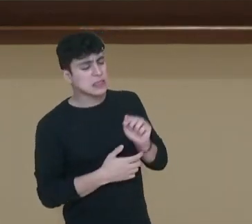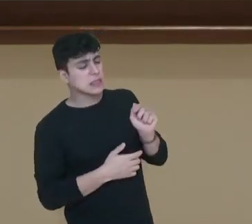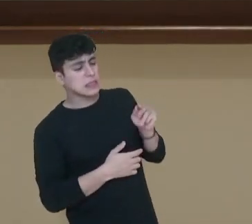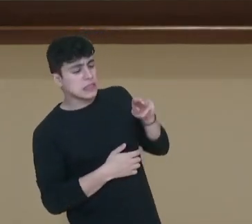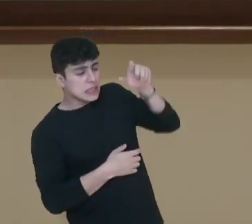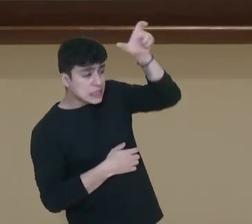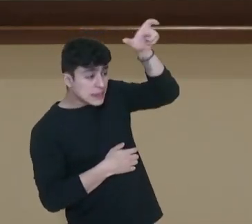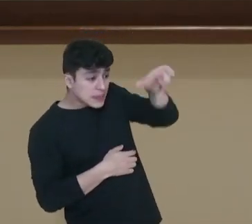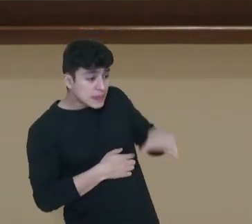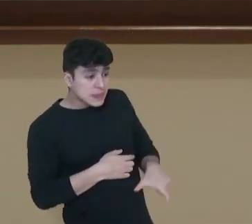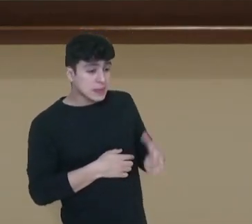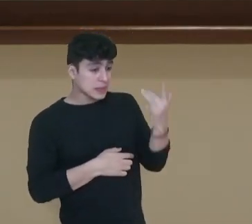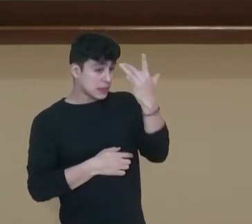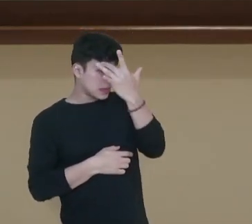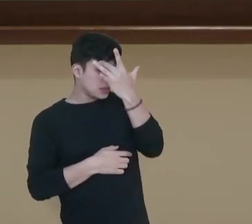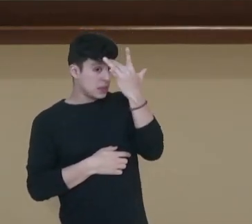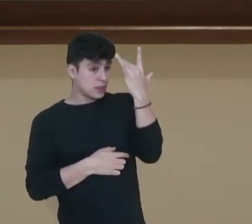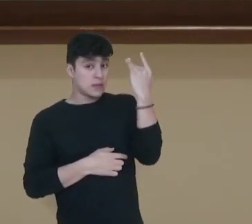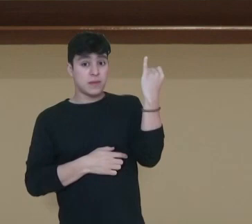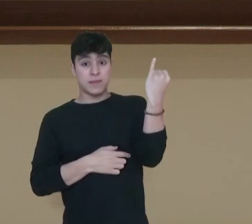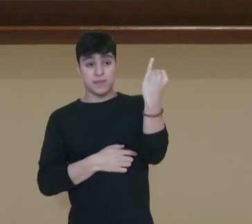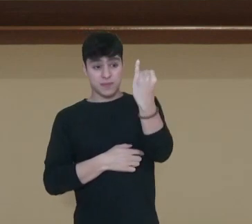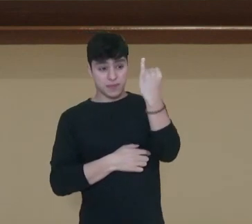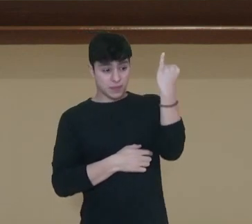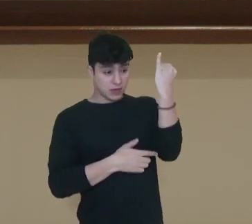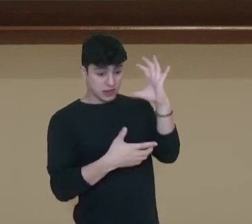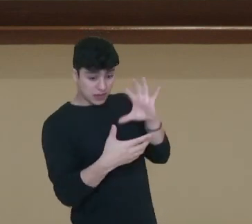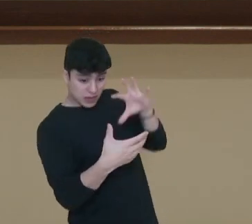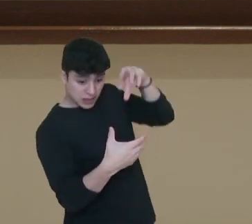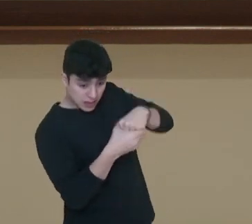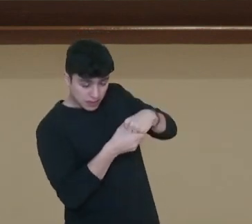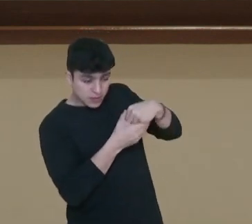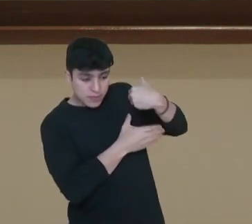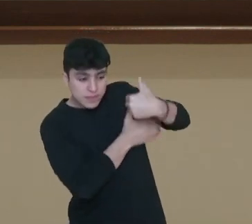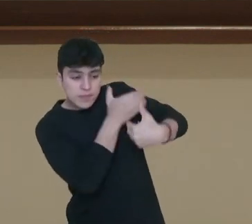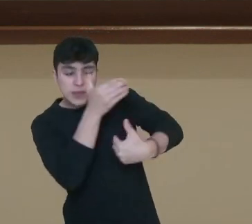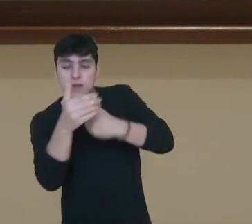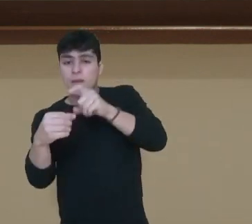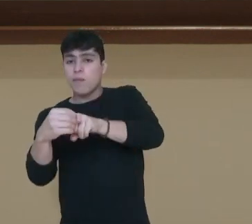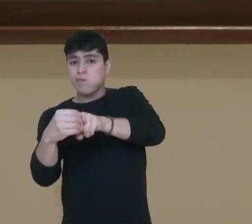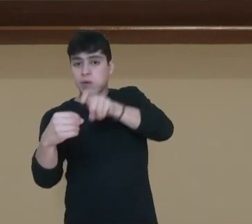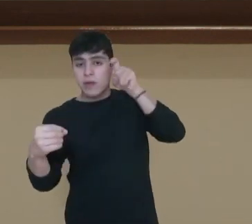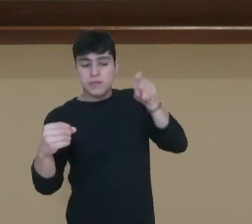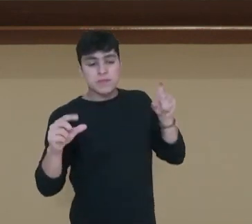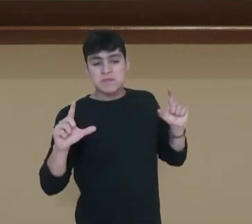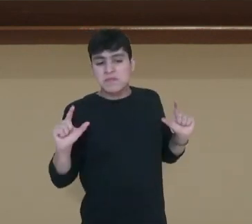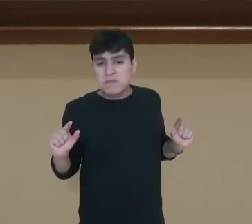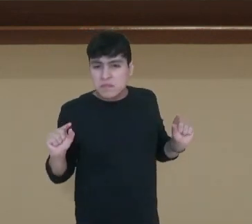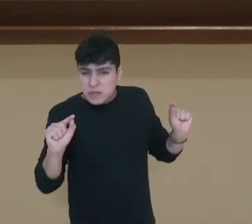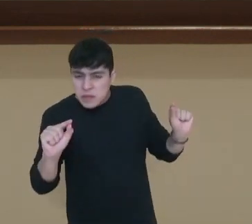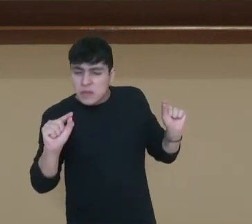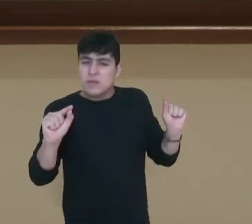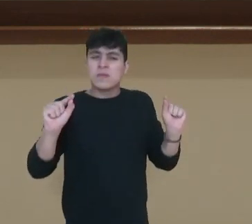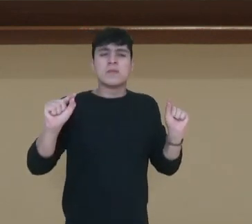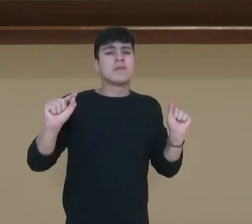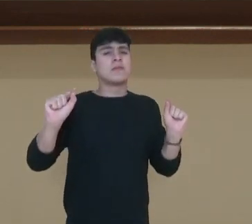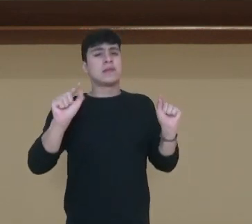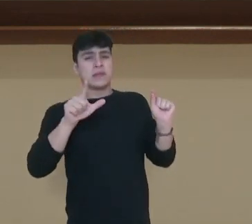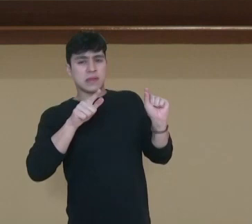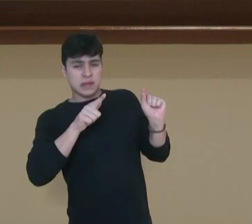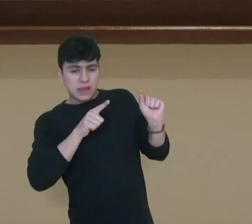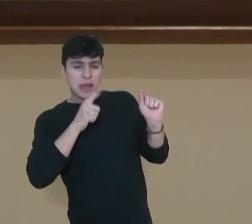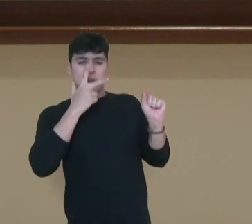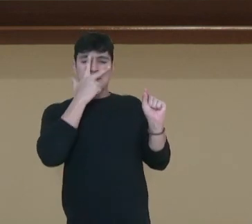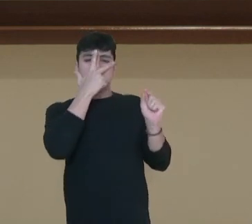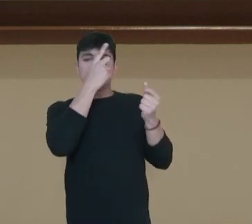um personagem importante dentro desse processo de independência, quais são as ideias que estão envolvidas dentro desse processo